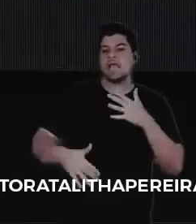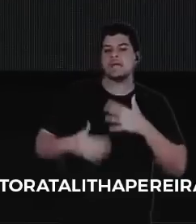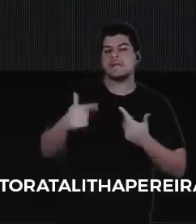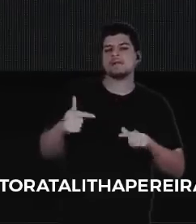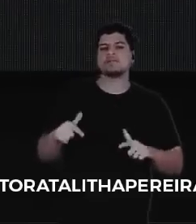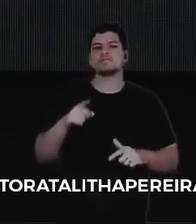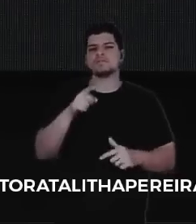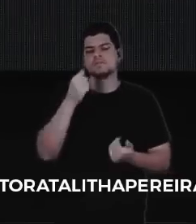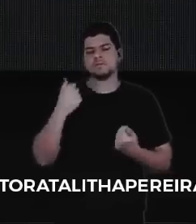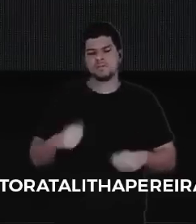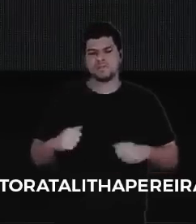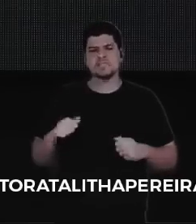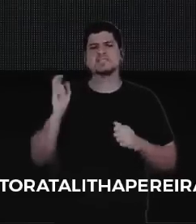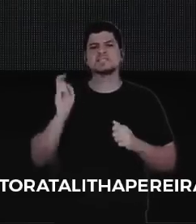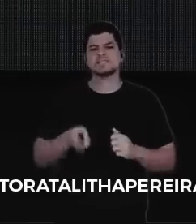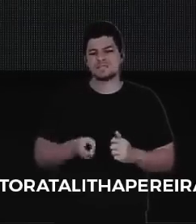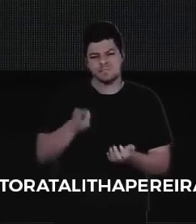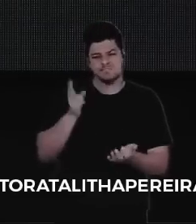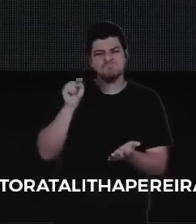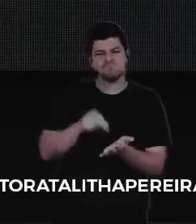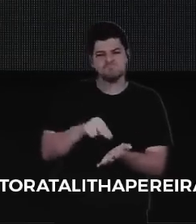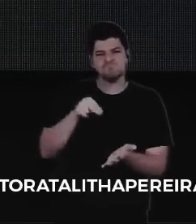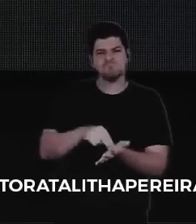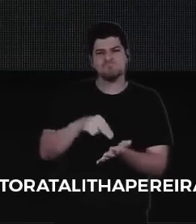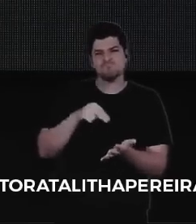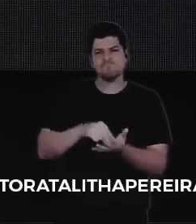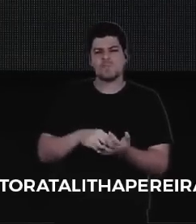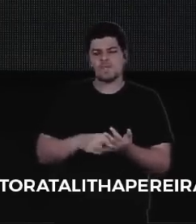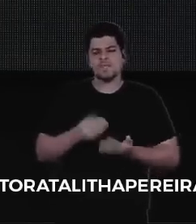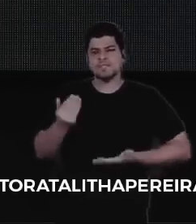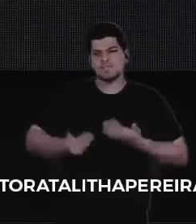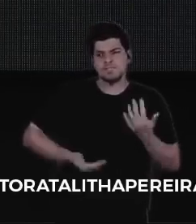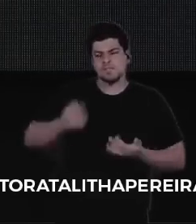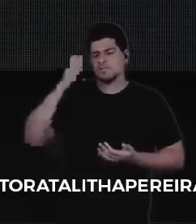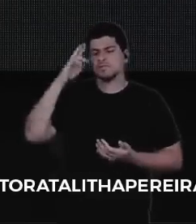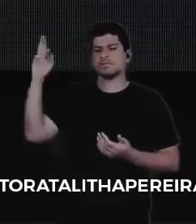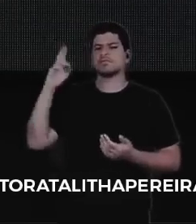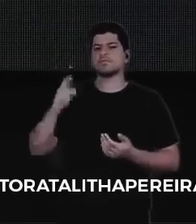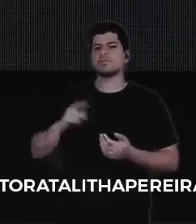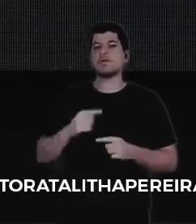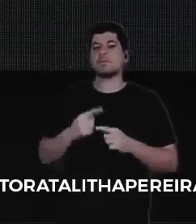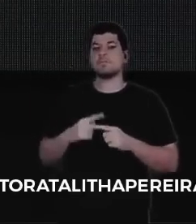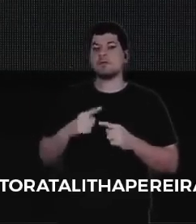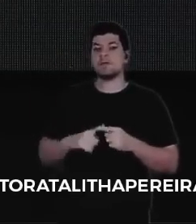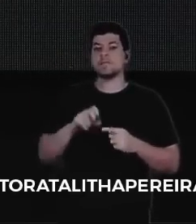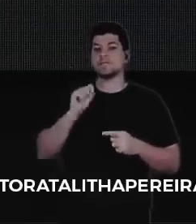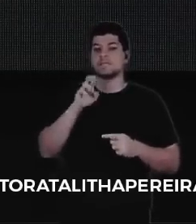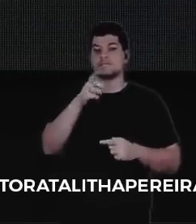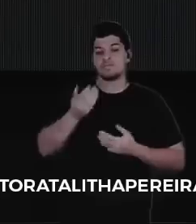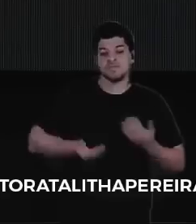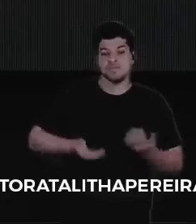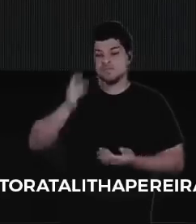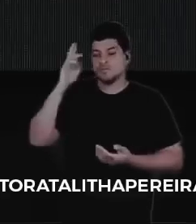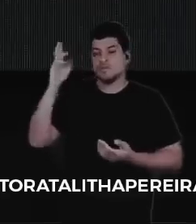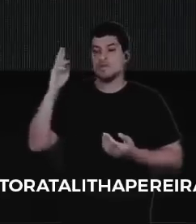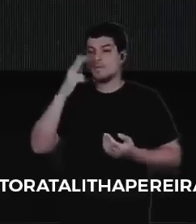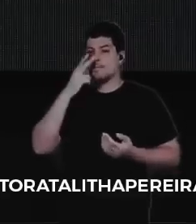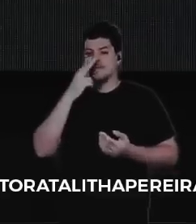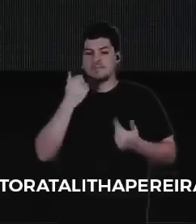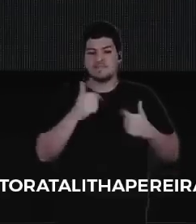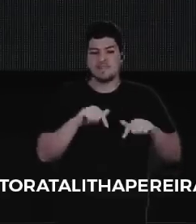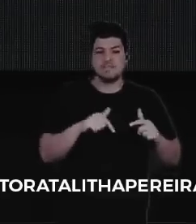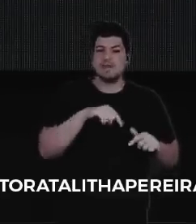Sejam sempre dedicados à obra do Senhor, pois vocês sabem que no Senhor o trabalho de vocês não será inútil. O que é que a Bíblia está falando aqui